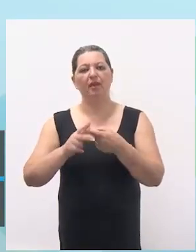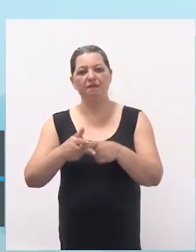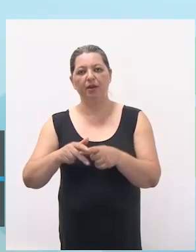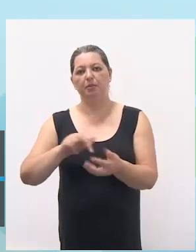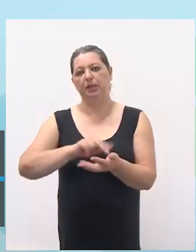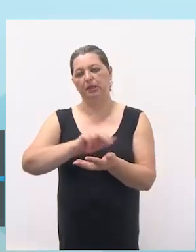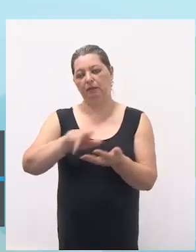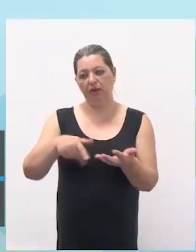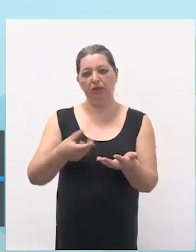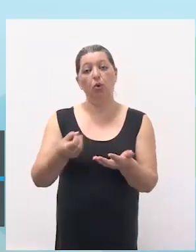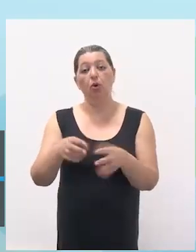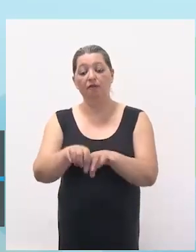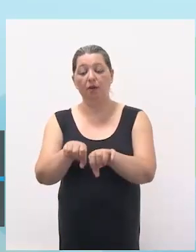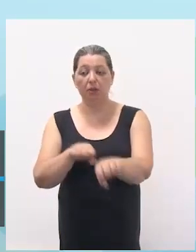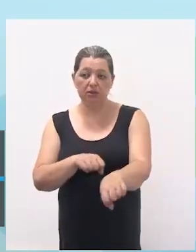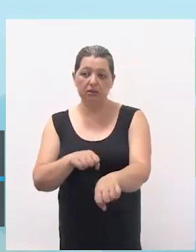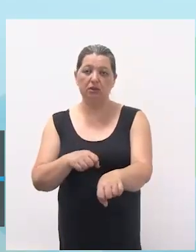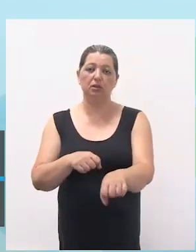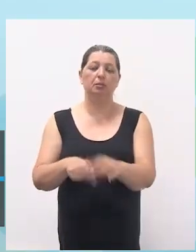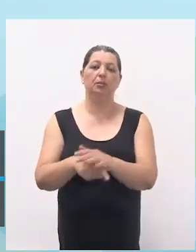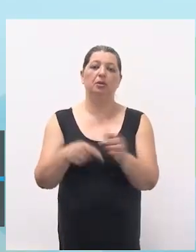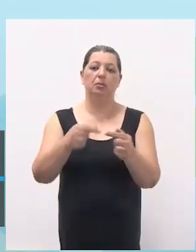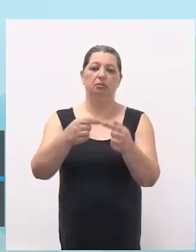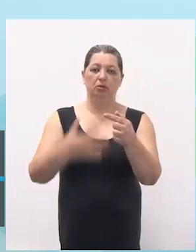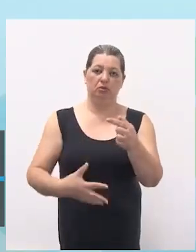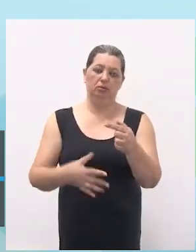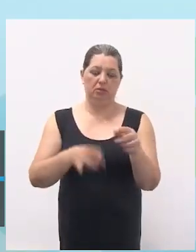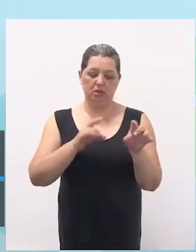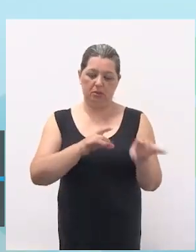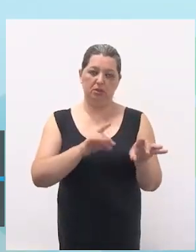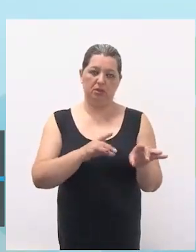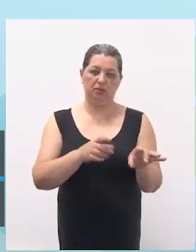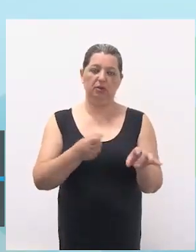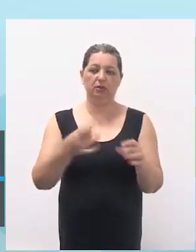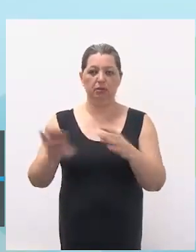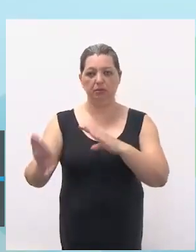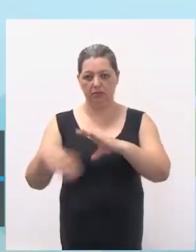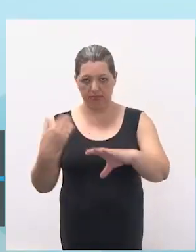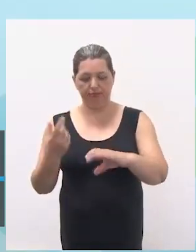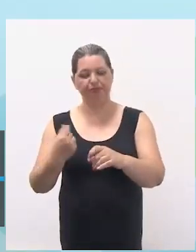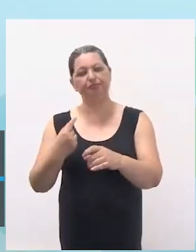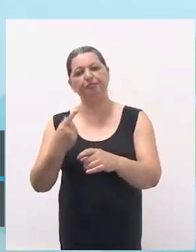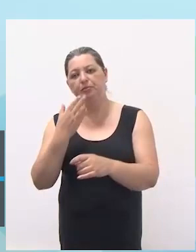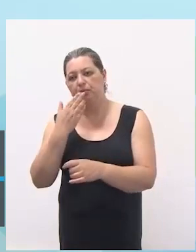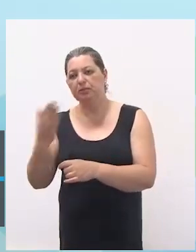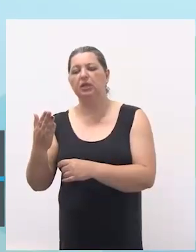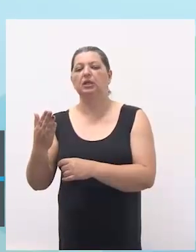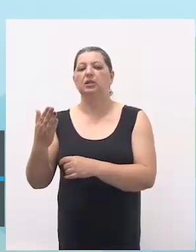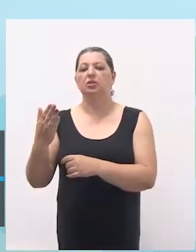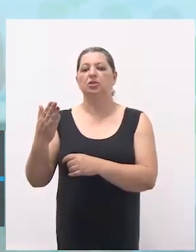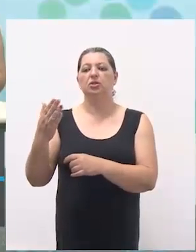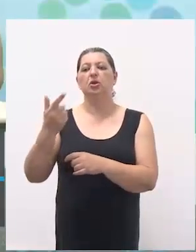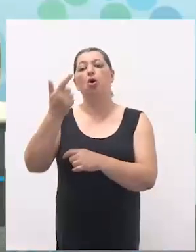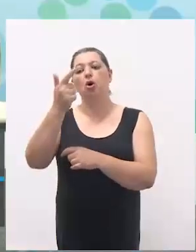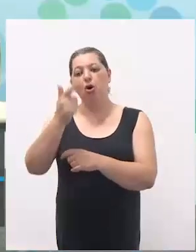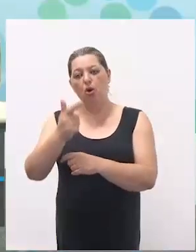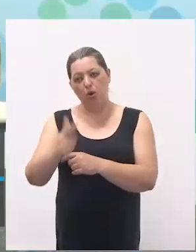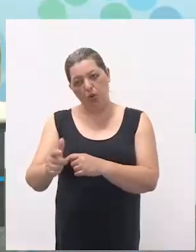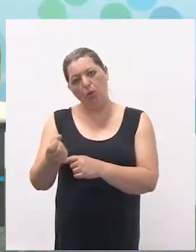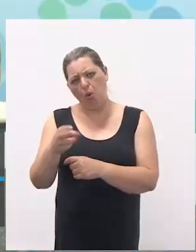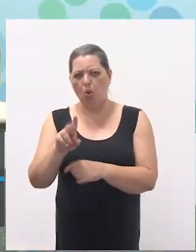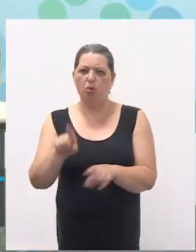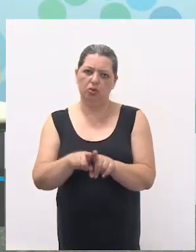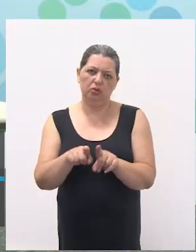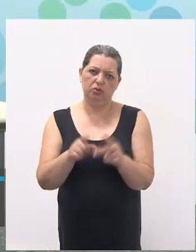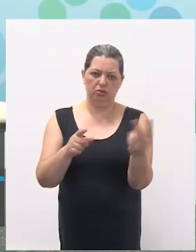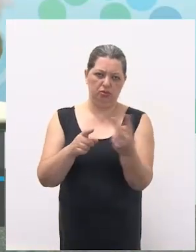ferramentas ou de formações, por exemplo, do Google especificamente. Se vocês mandarem, a gente encaminha para a Carla, a gente pede, ou para o Giovanni, a gente traz os dois